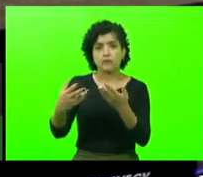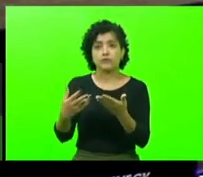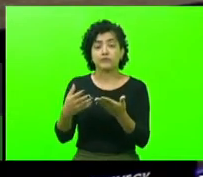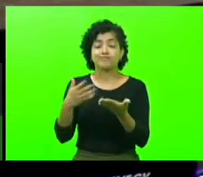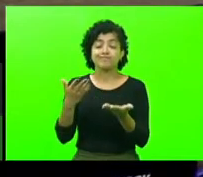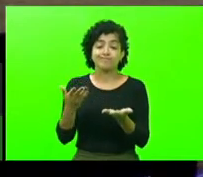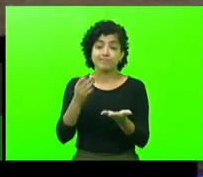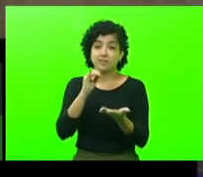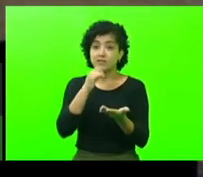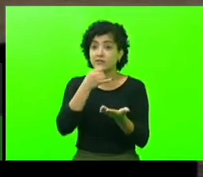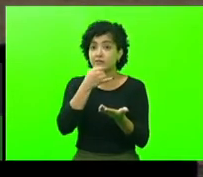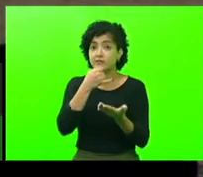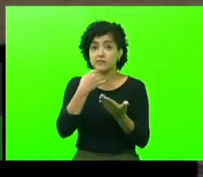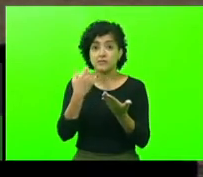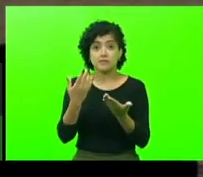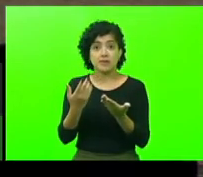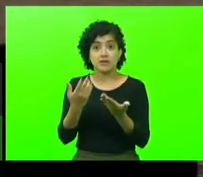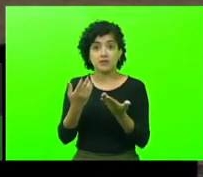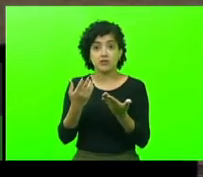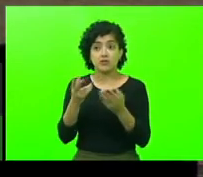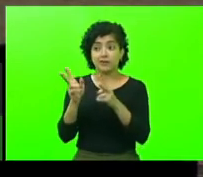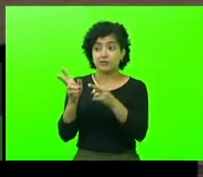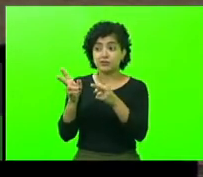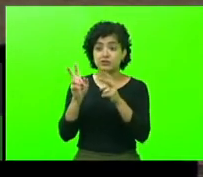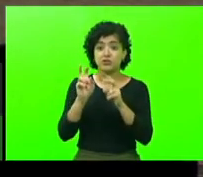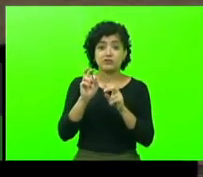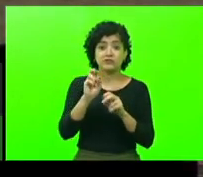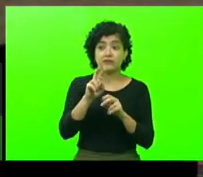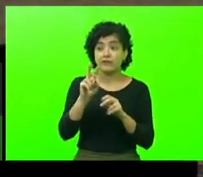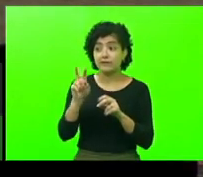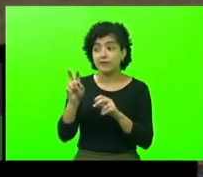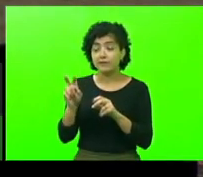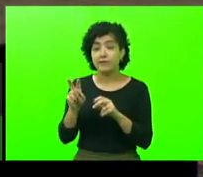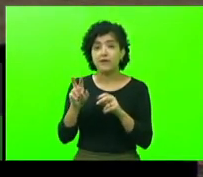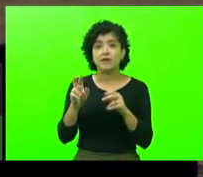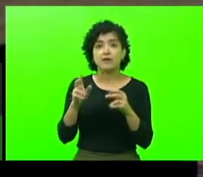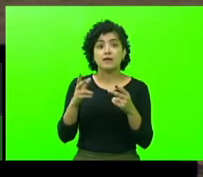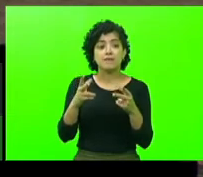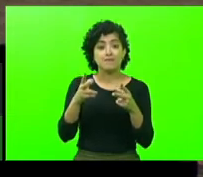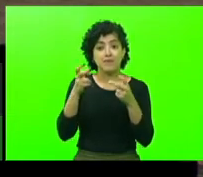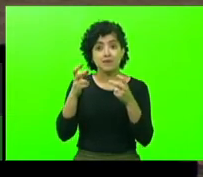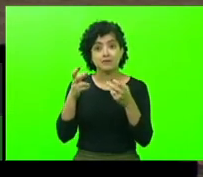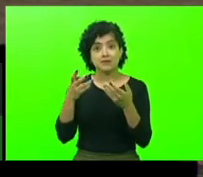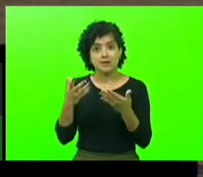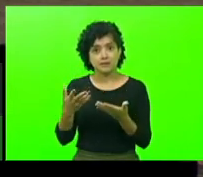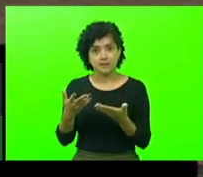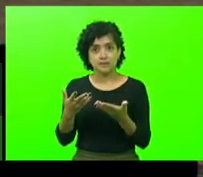infelizmente, nós vemos ainda no estado de Santa Catarina, e aí não é só o oeste,